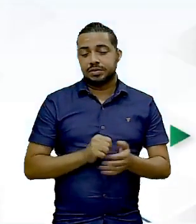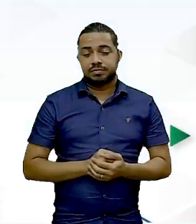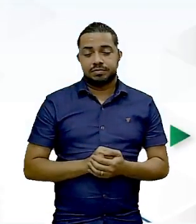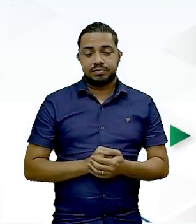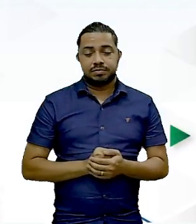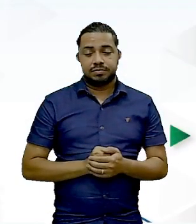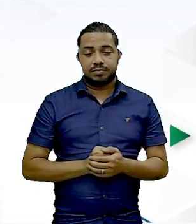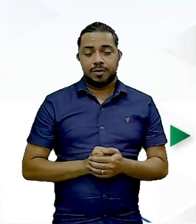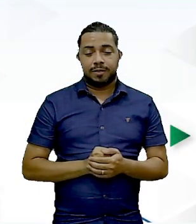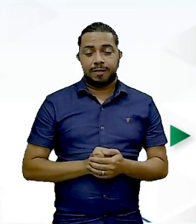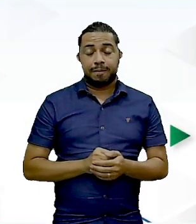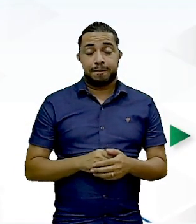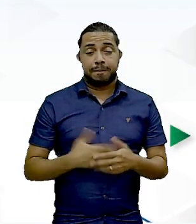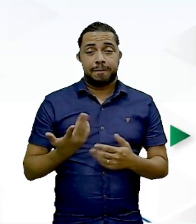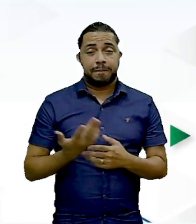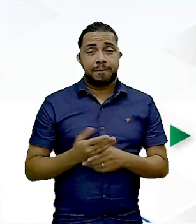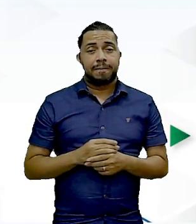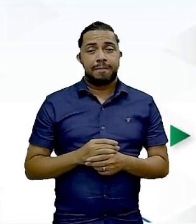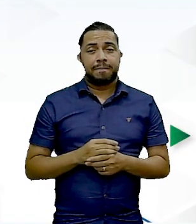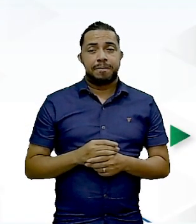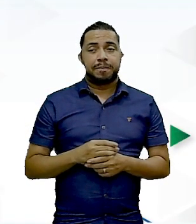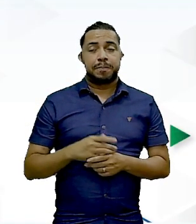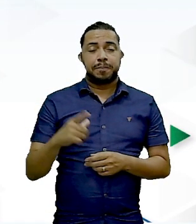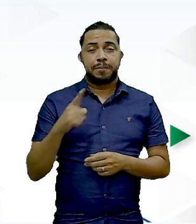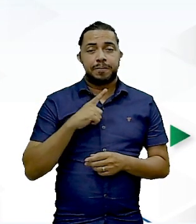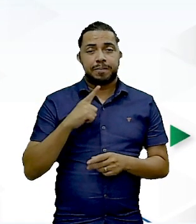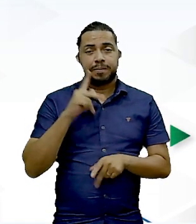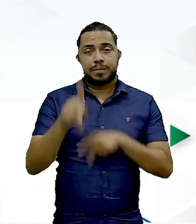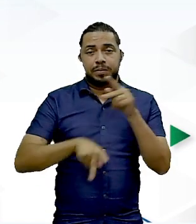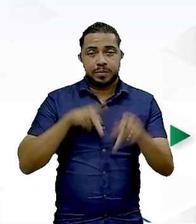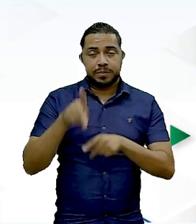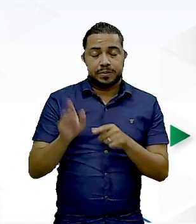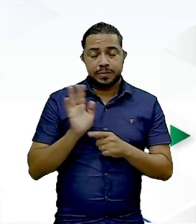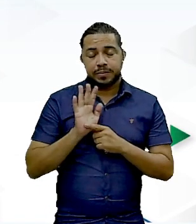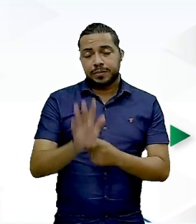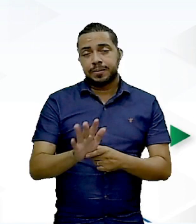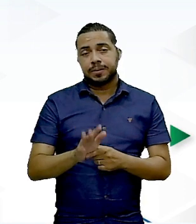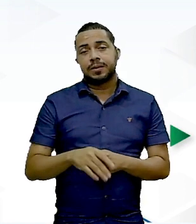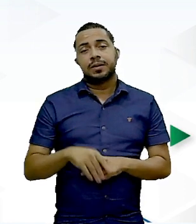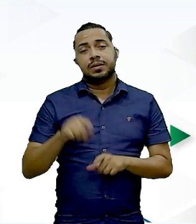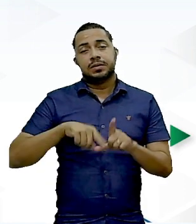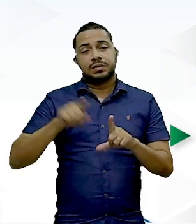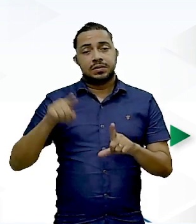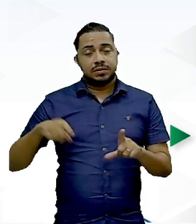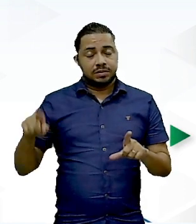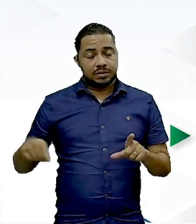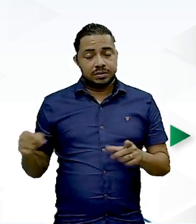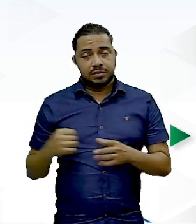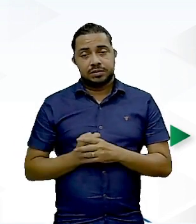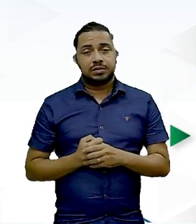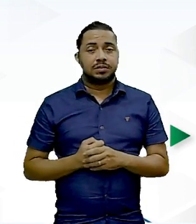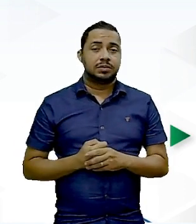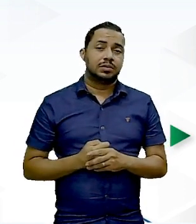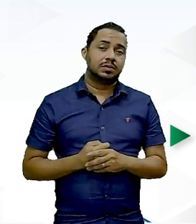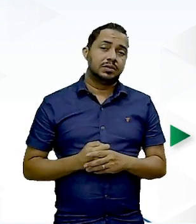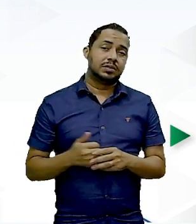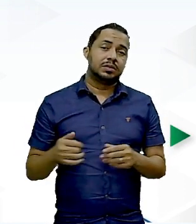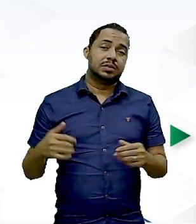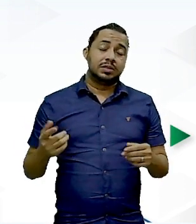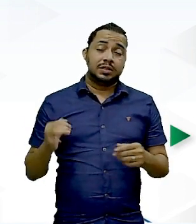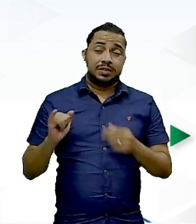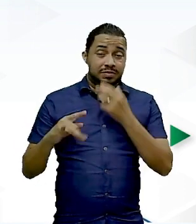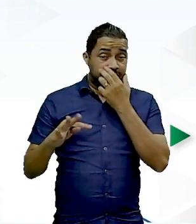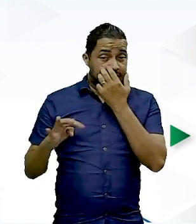então. A grosso modo, nós temos população, amostra, estatística descritiva e aí inferencial.